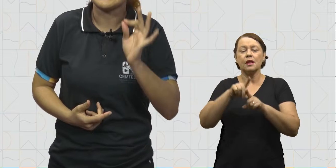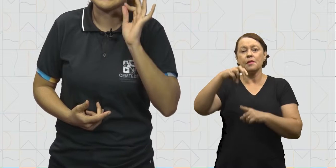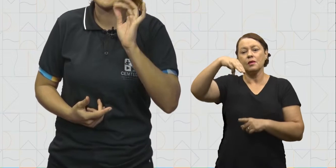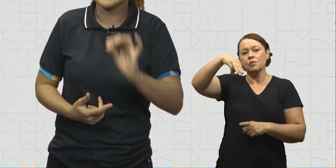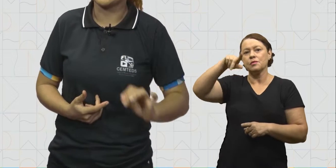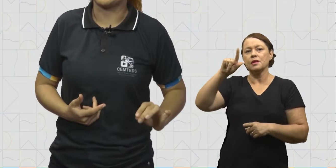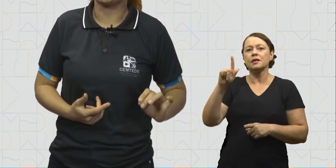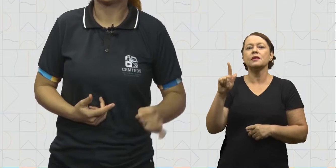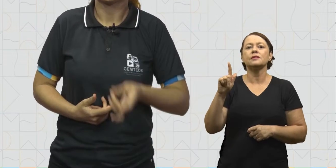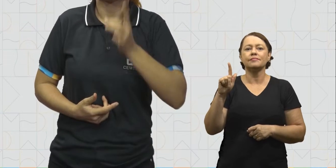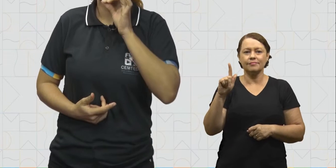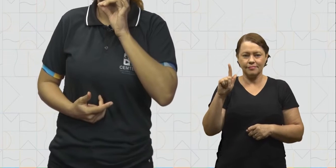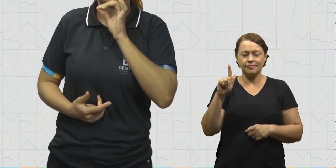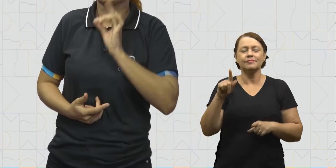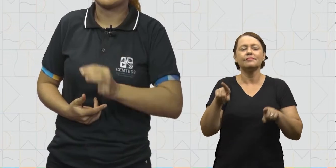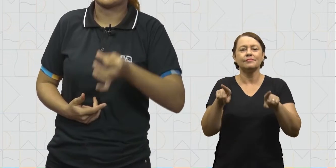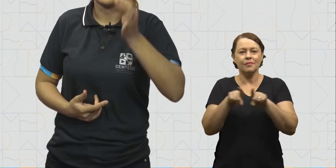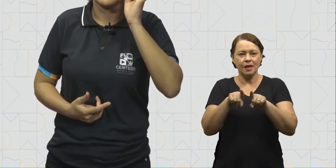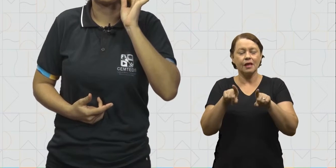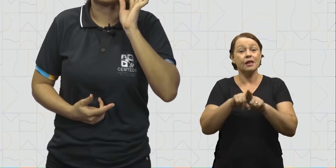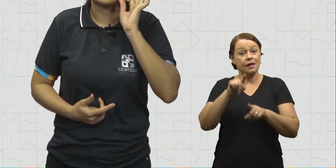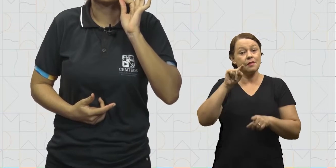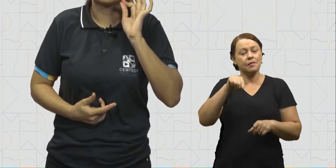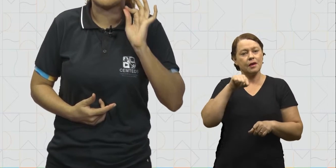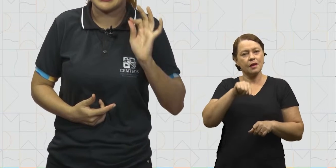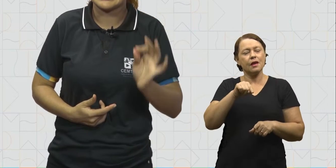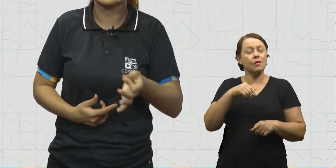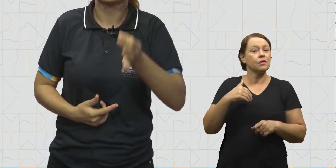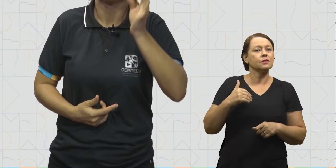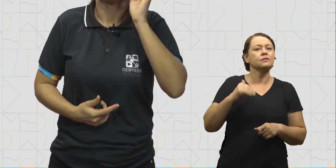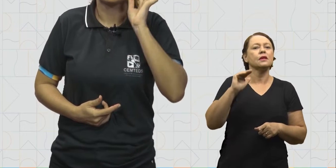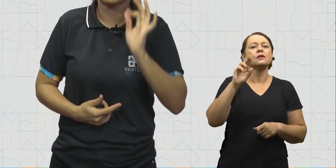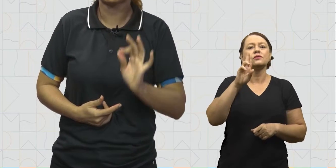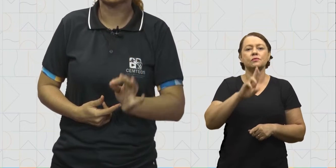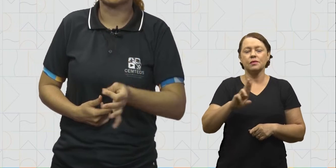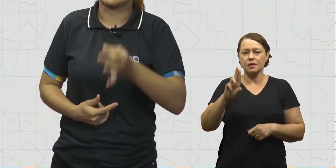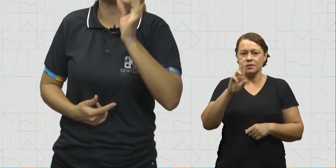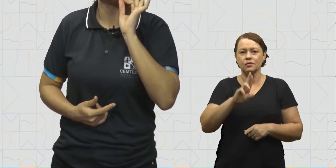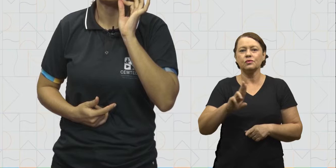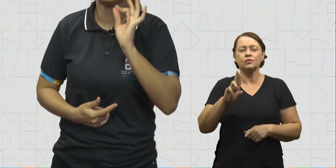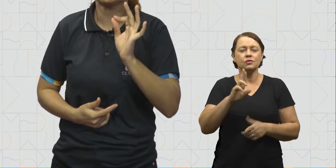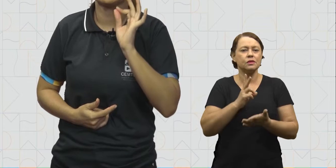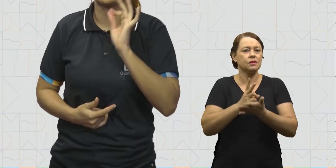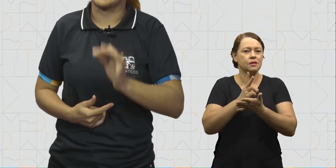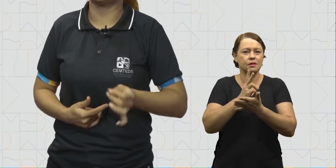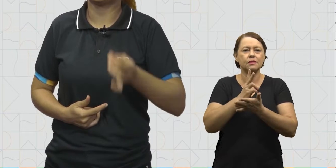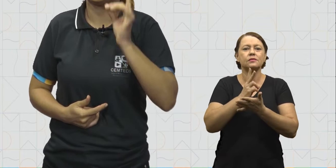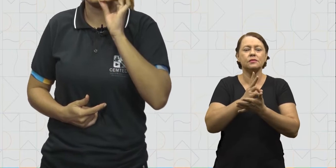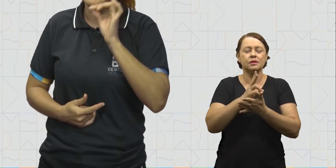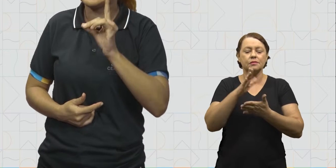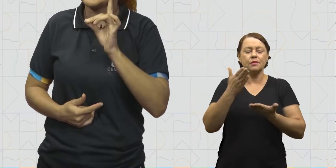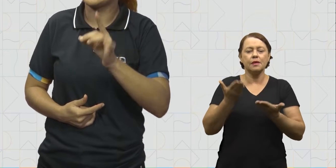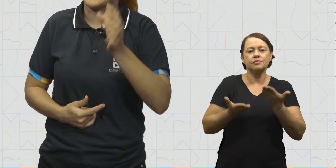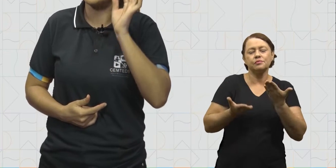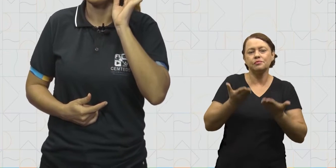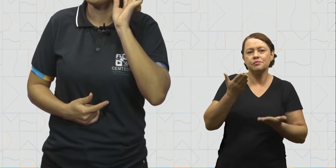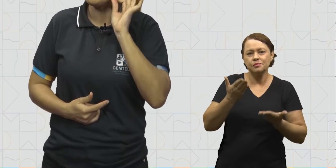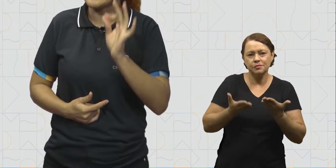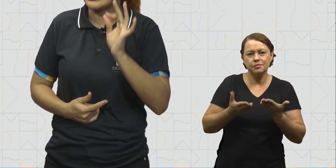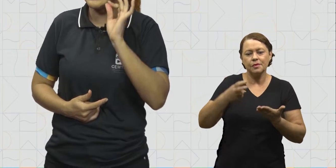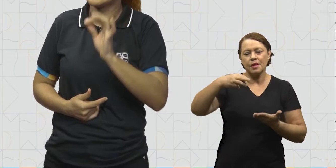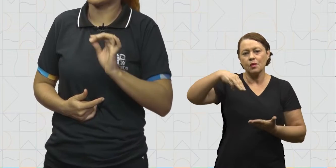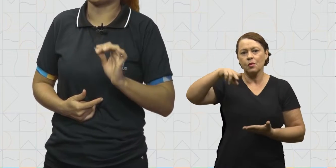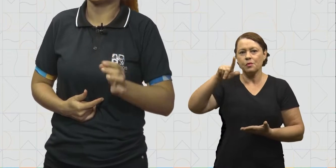o miligrama, que também é uma das mais usuais unidades de medida,